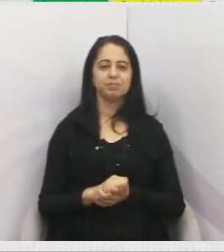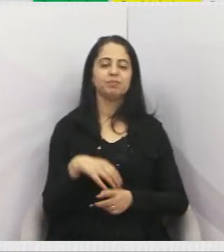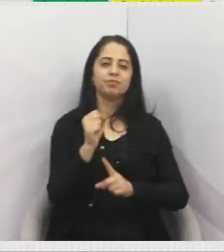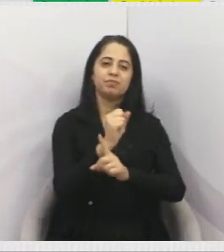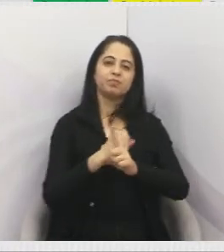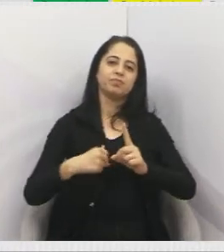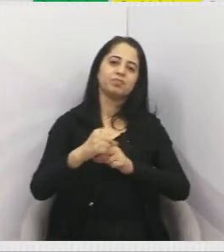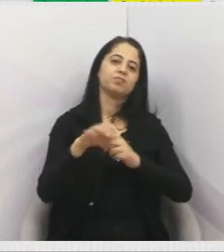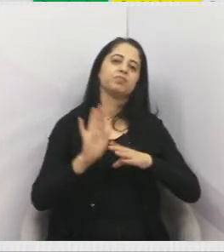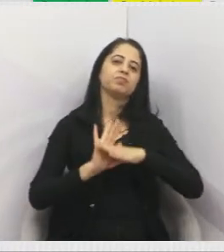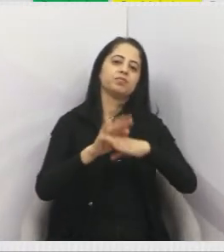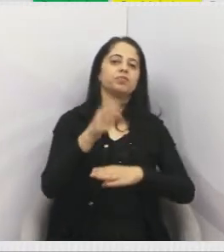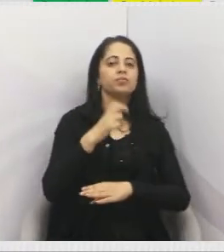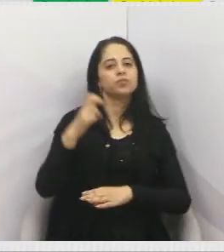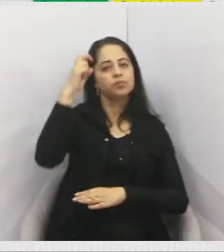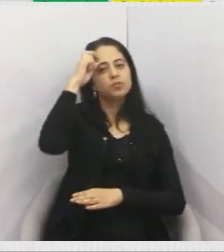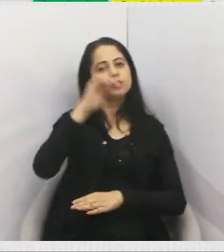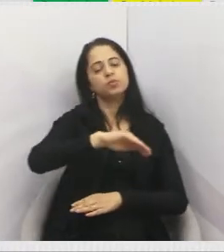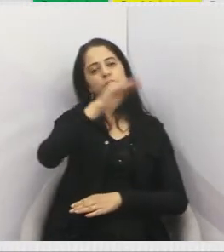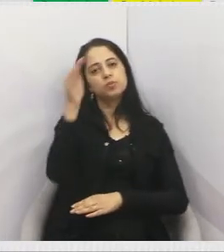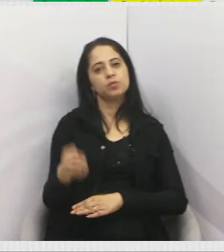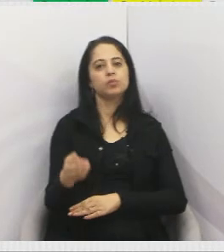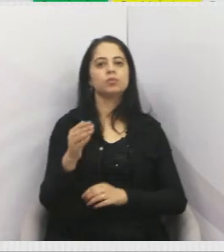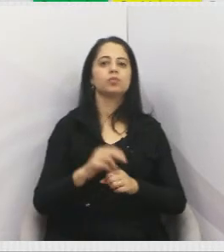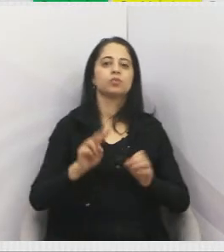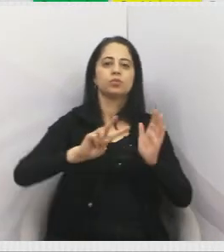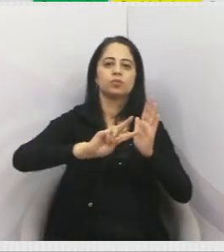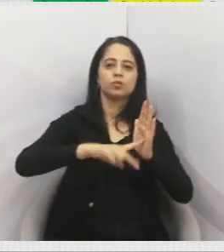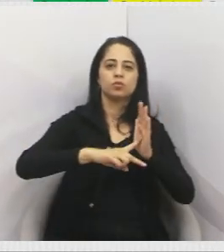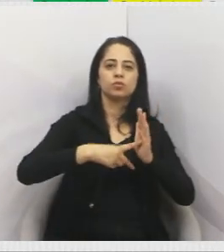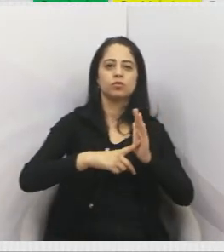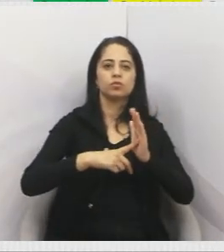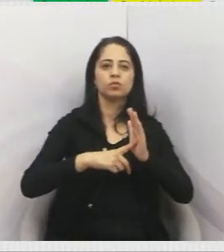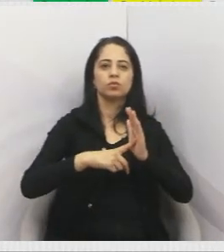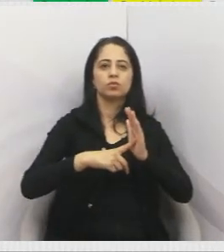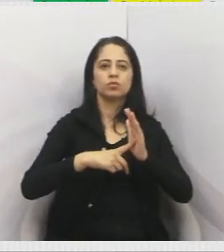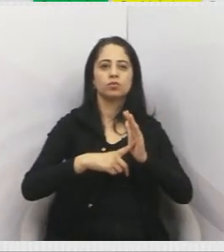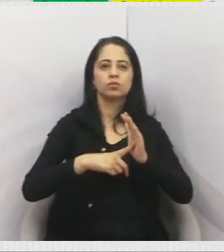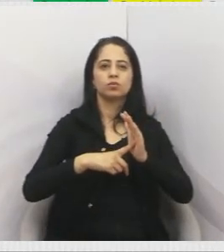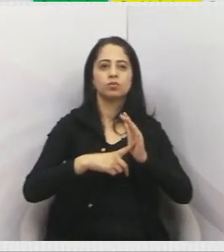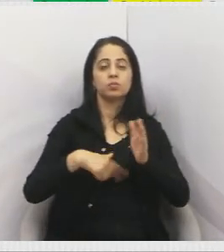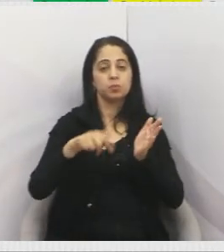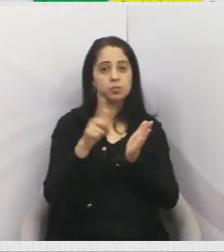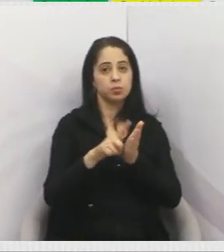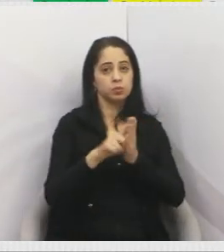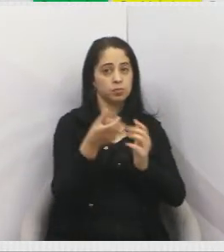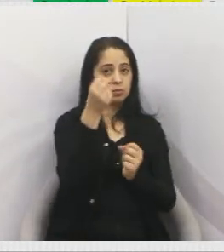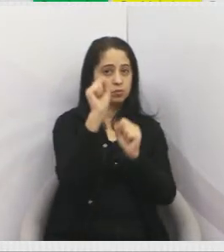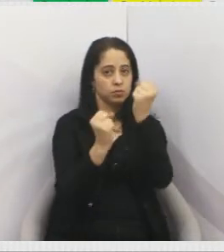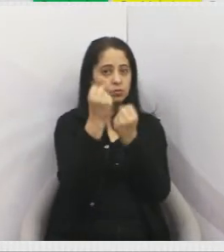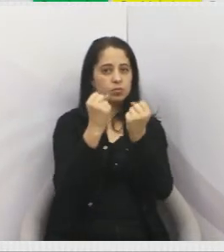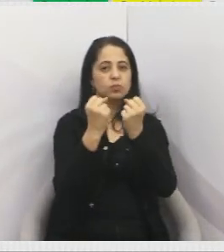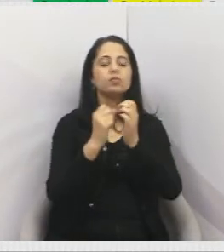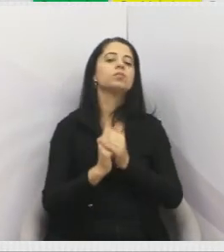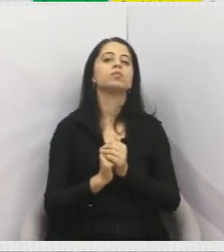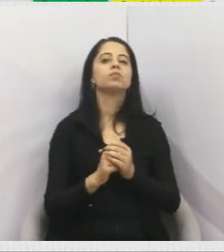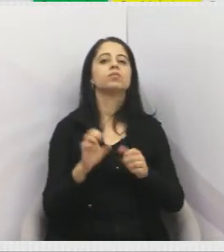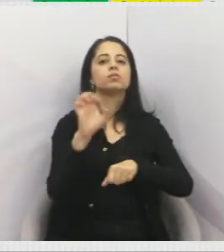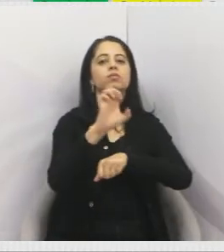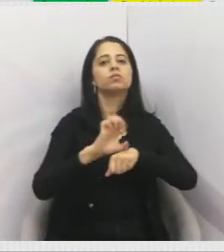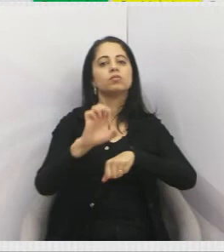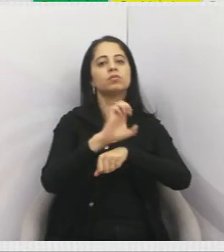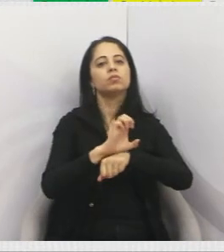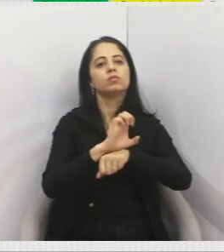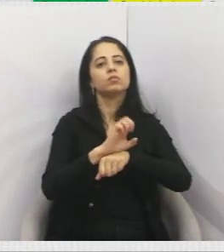Movimentos populares, Cultura no Morro, entidades de classe sindical, Sindicato dos Papeleiros, empresas ou entidades